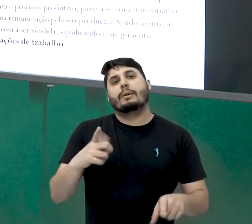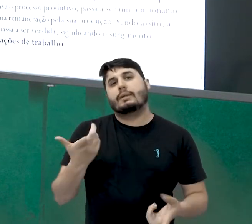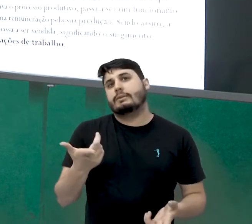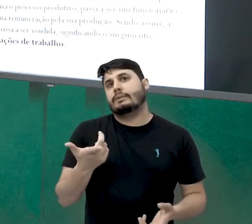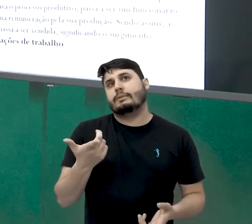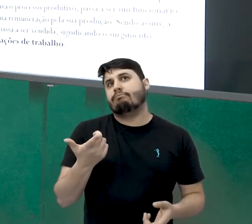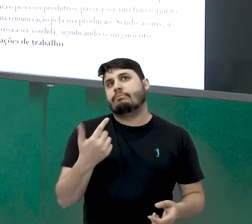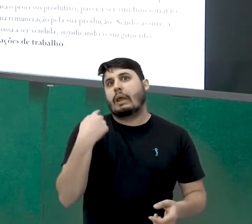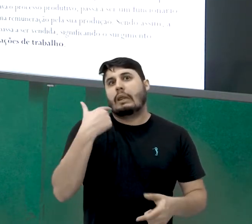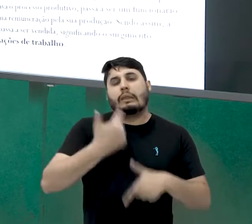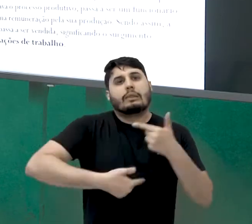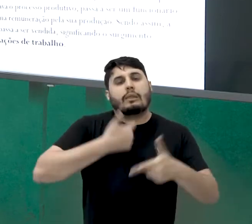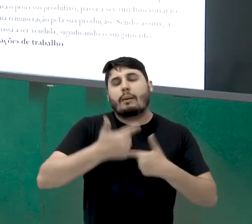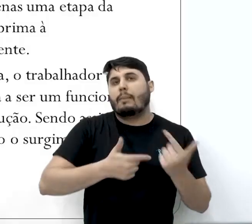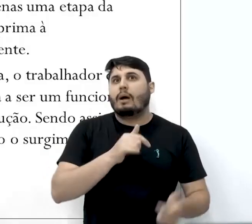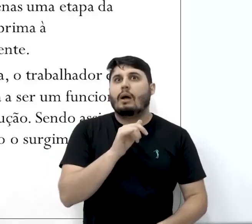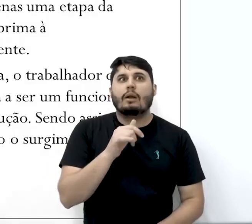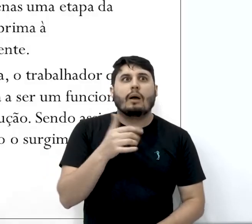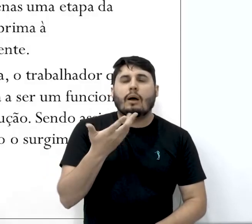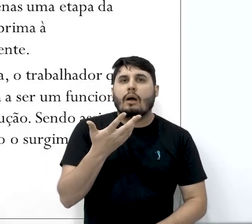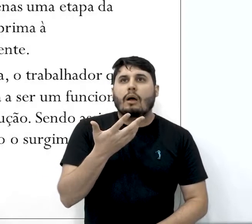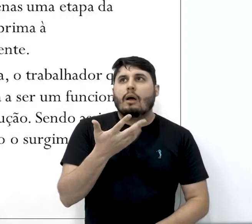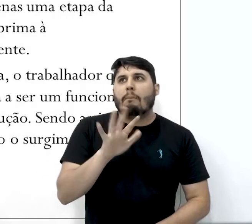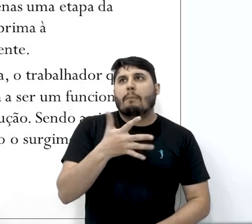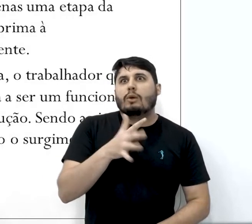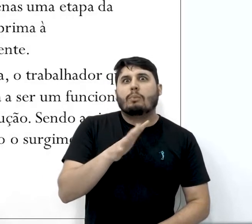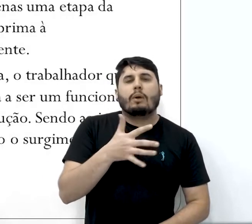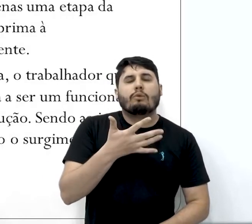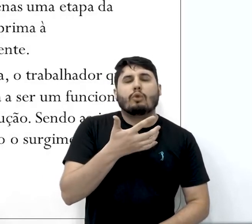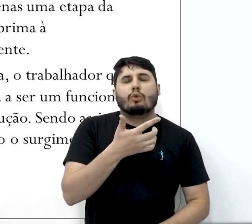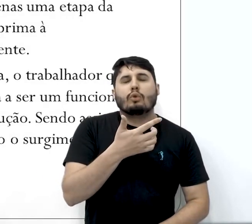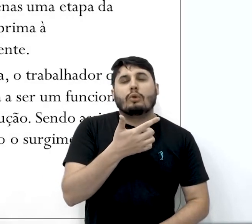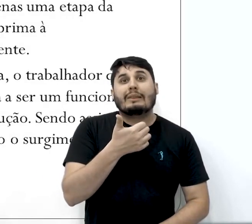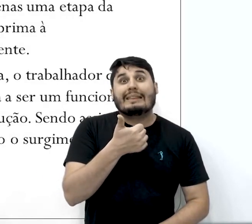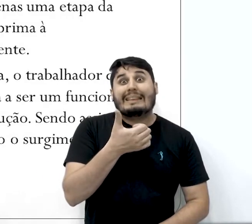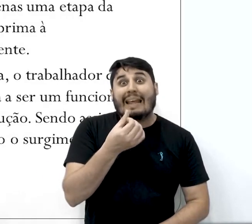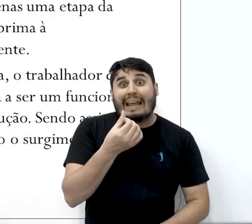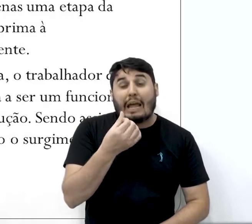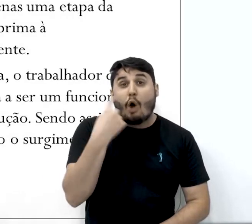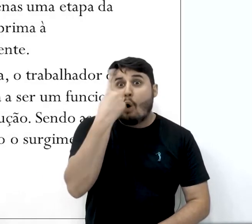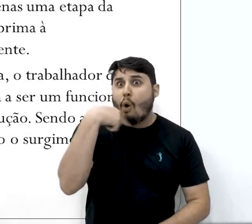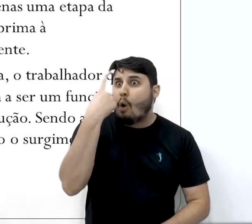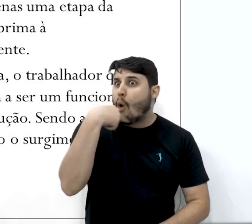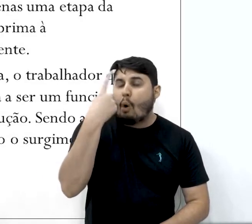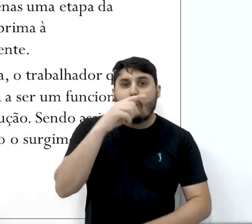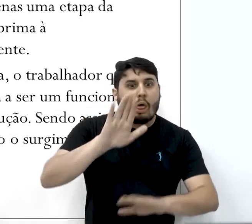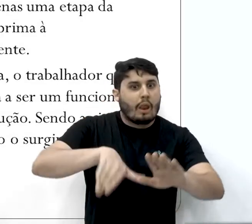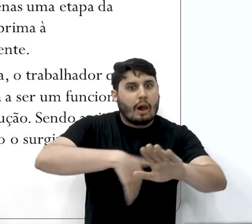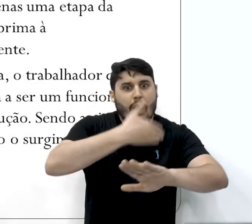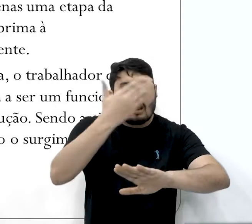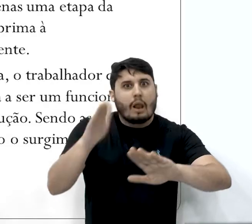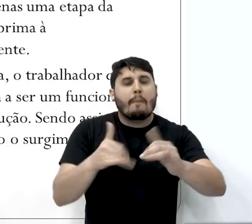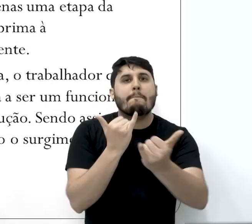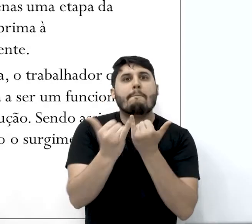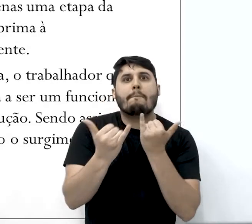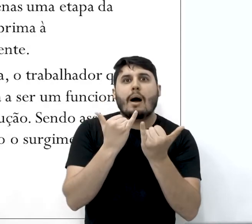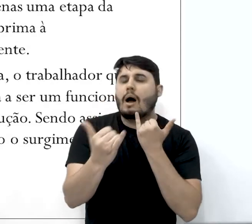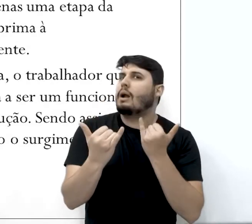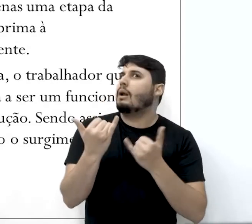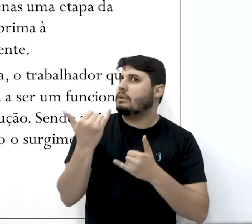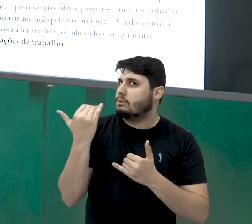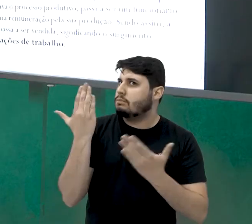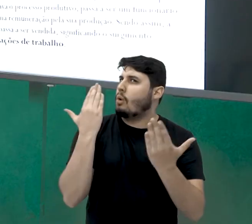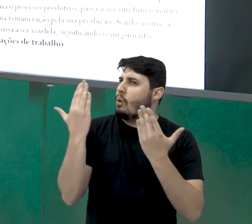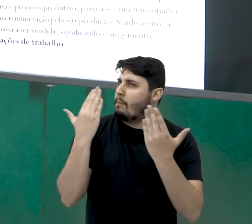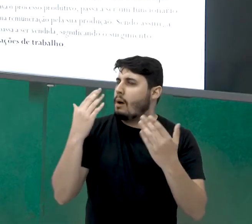12, 14 e, pasmem vocês, até 16 horas por dia. Era um trabalho análogo ao escravo, certo? O